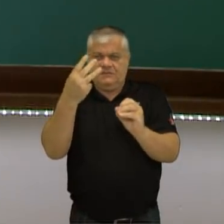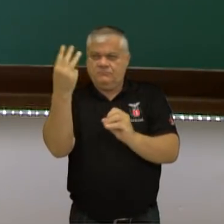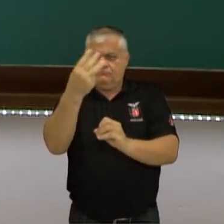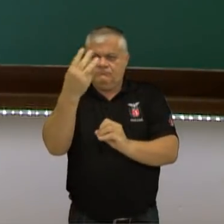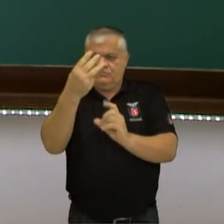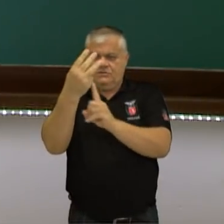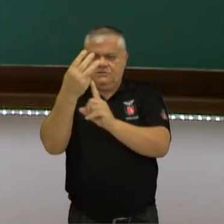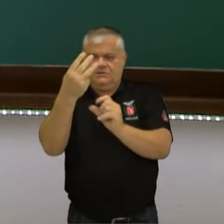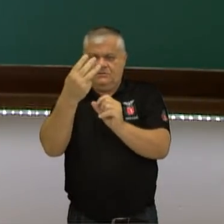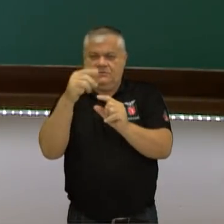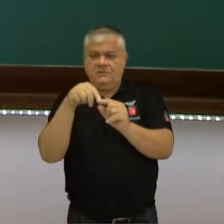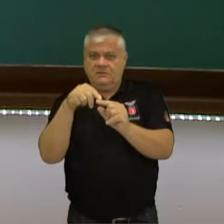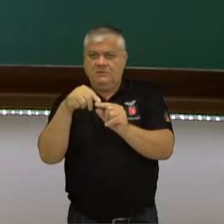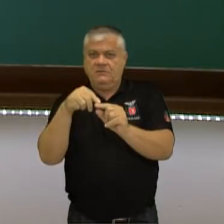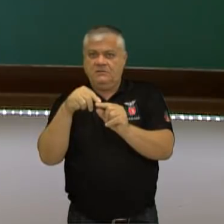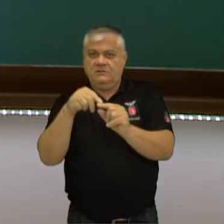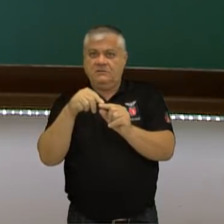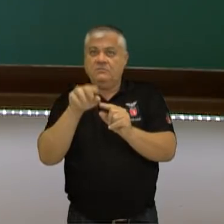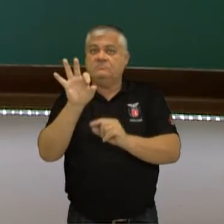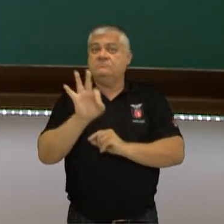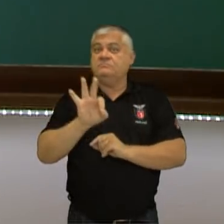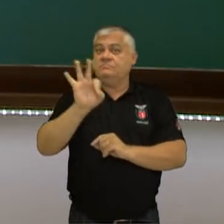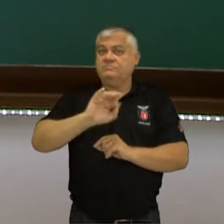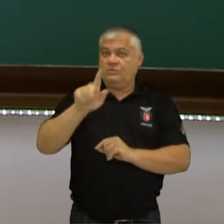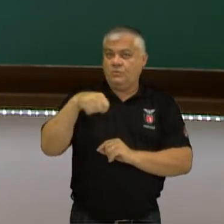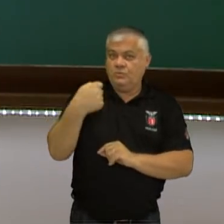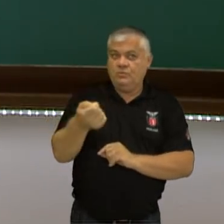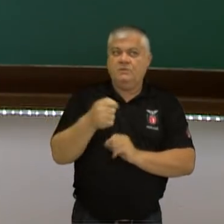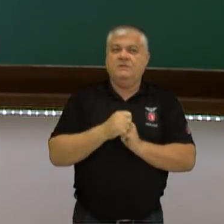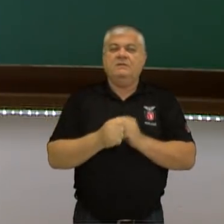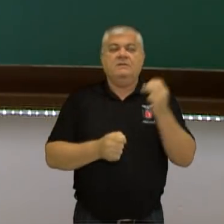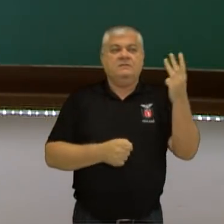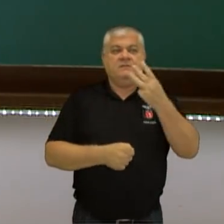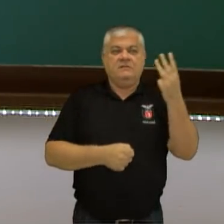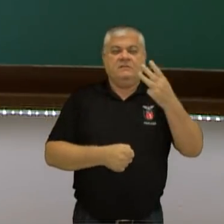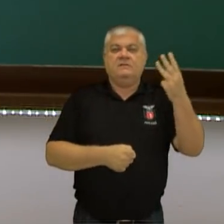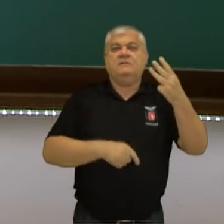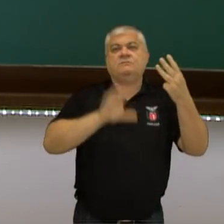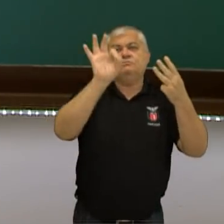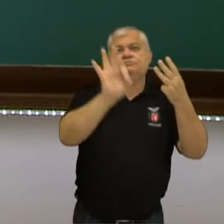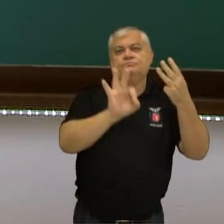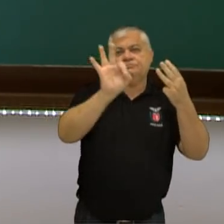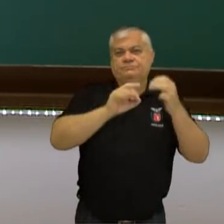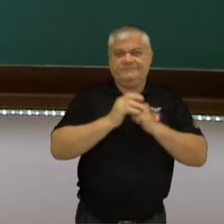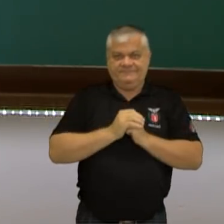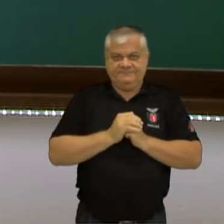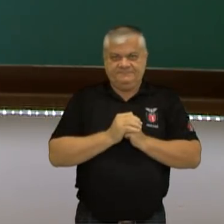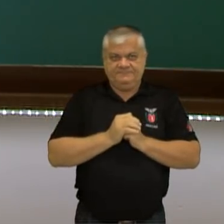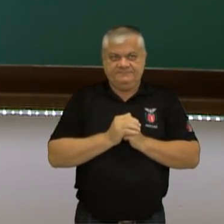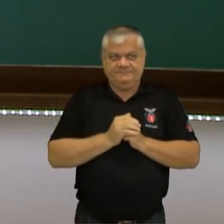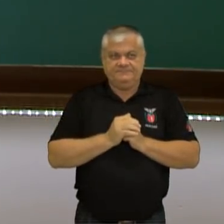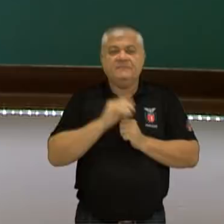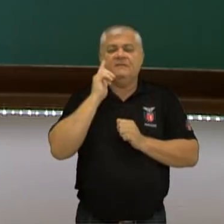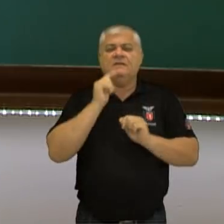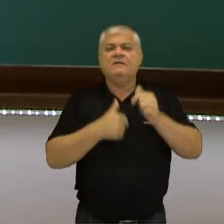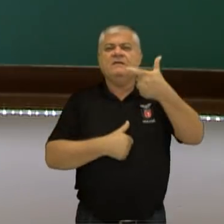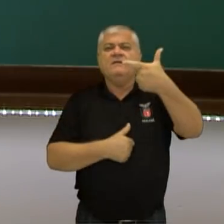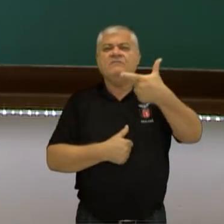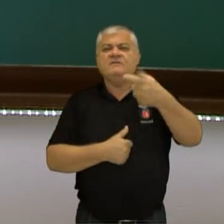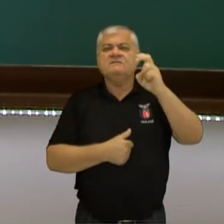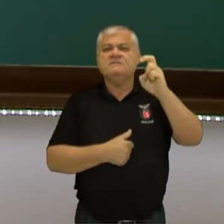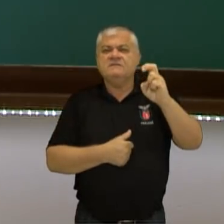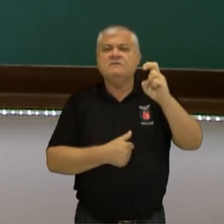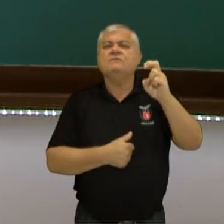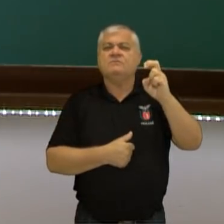pode ser substituído pelo símbolo de porcentagem. Então vai ficar o quê? 33%. E o 25 sobre